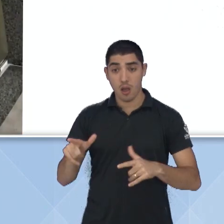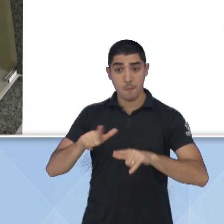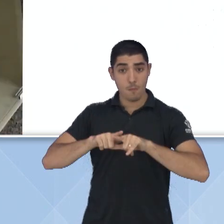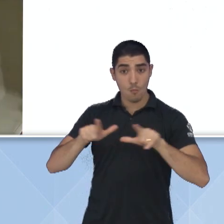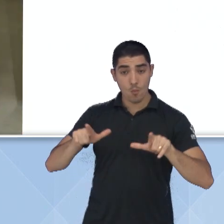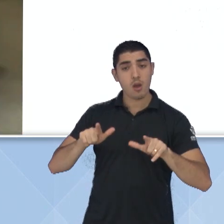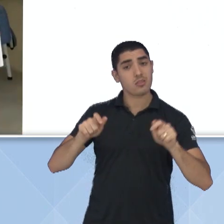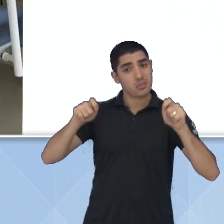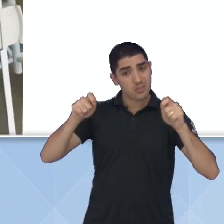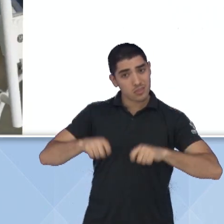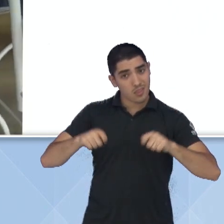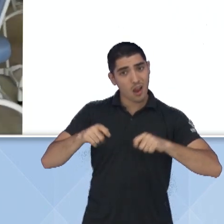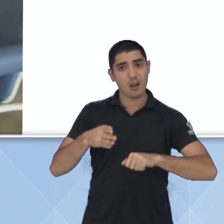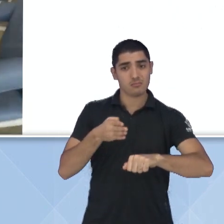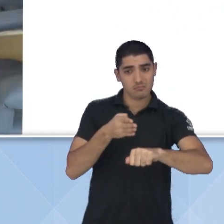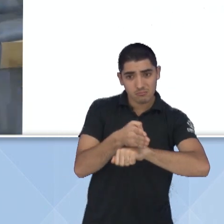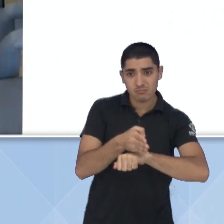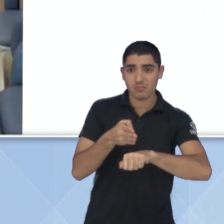esse espaço